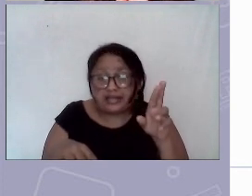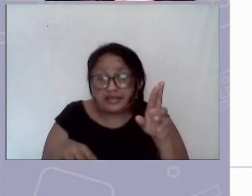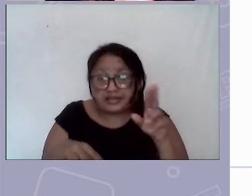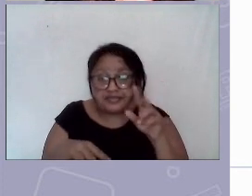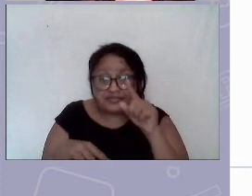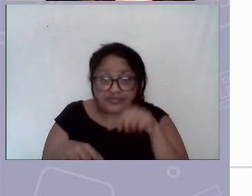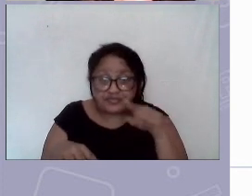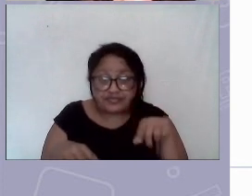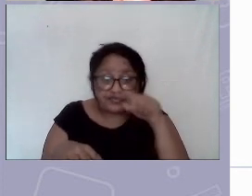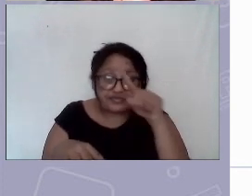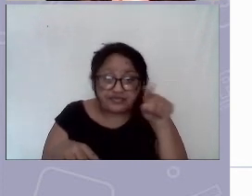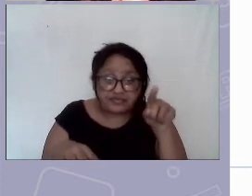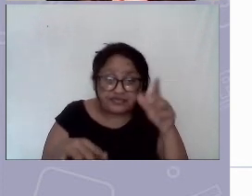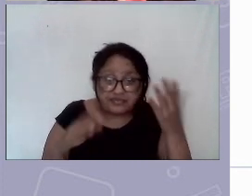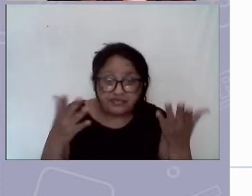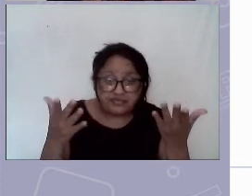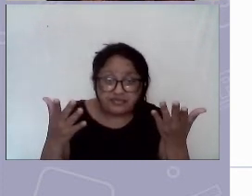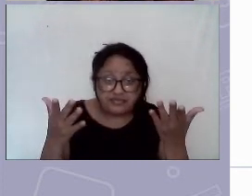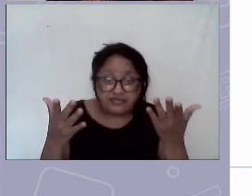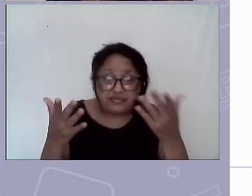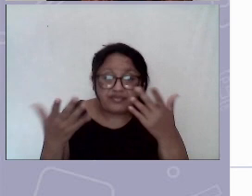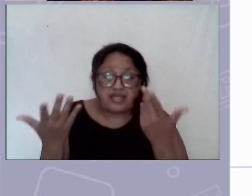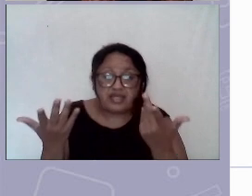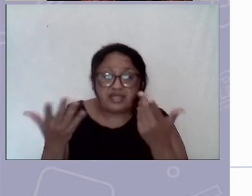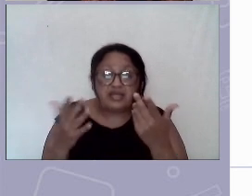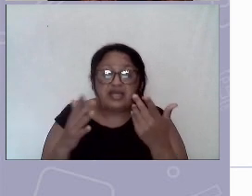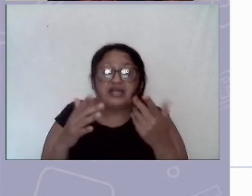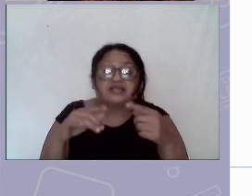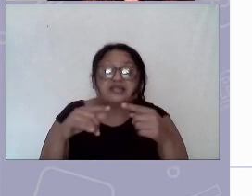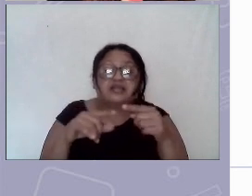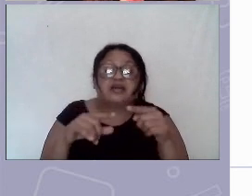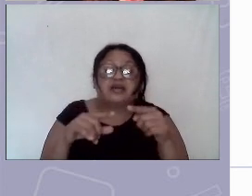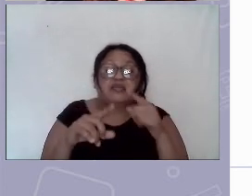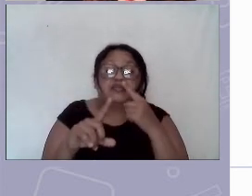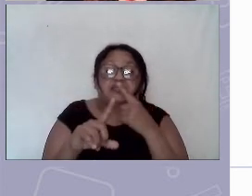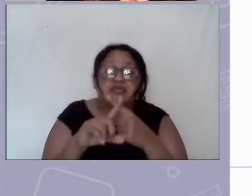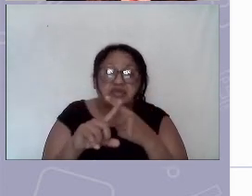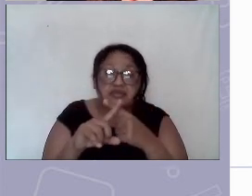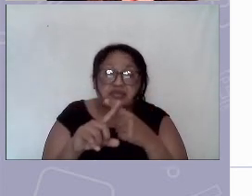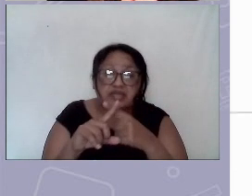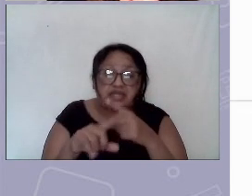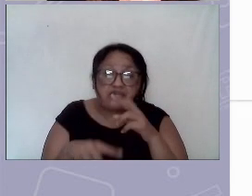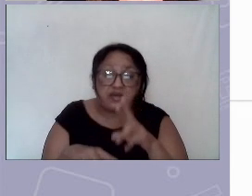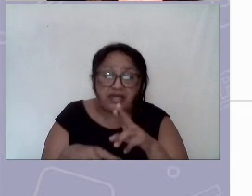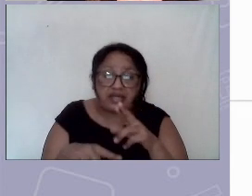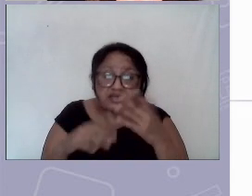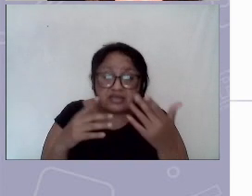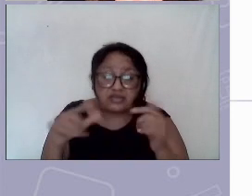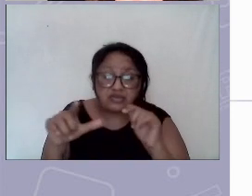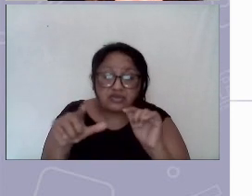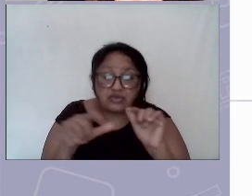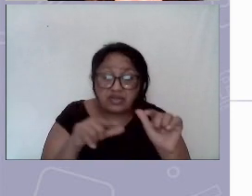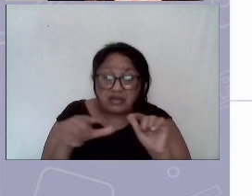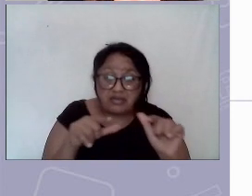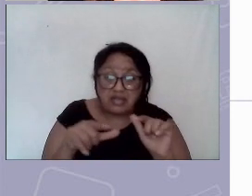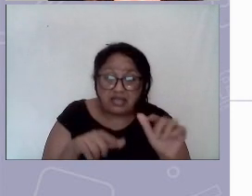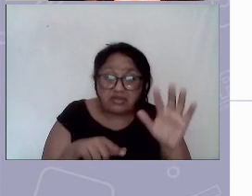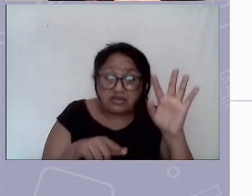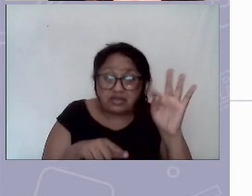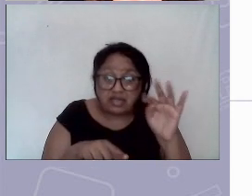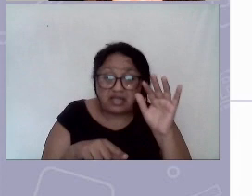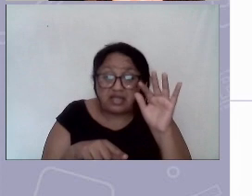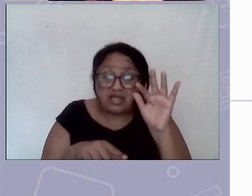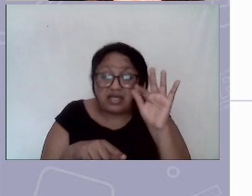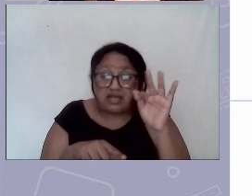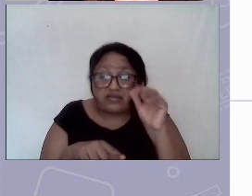π que multiplica r que é o raio da circunferência então esse trabalho da força de atrito é